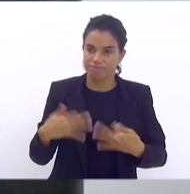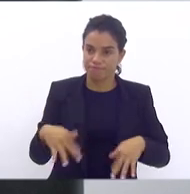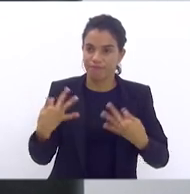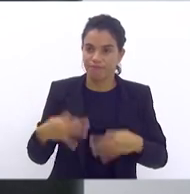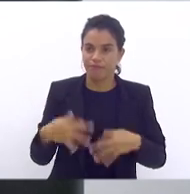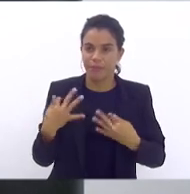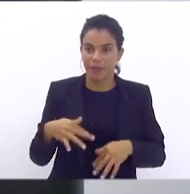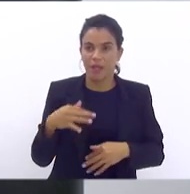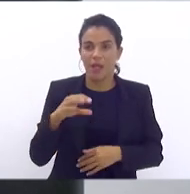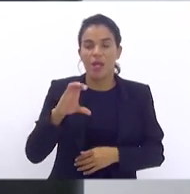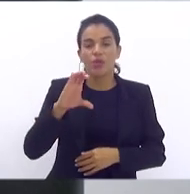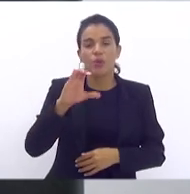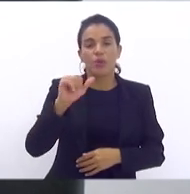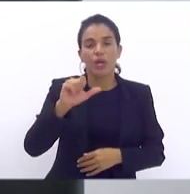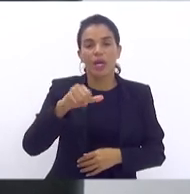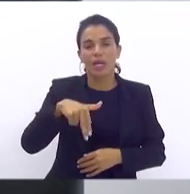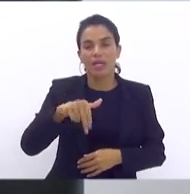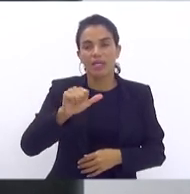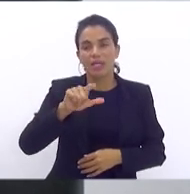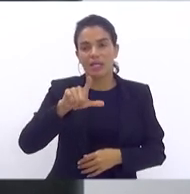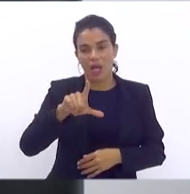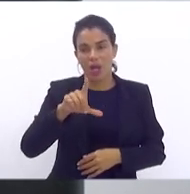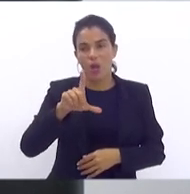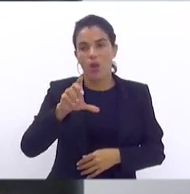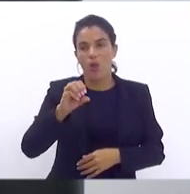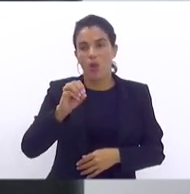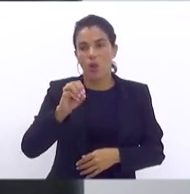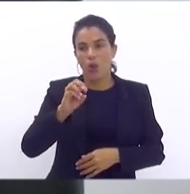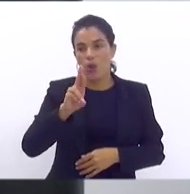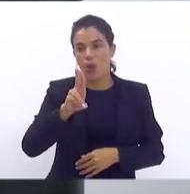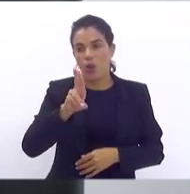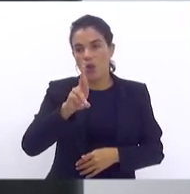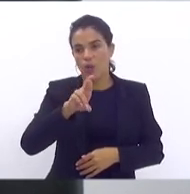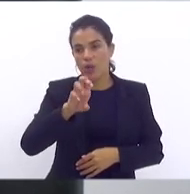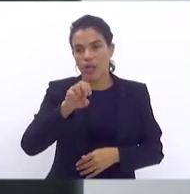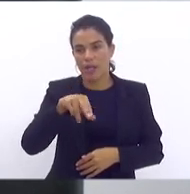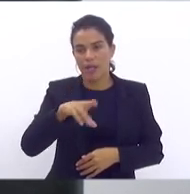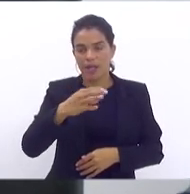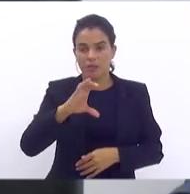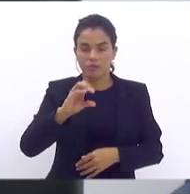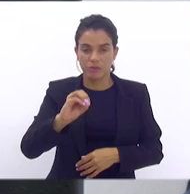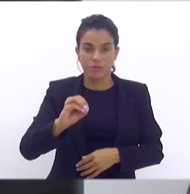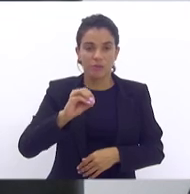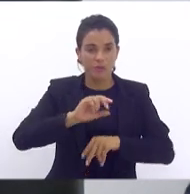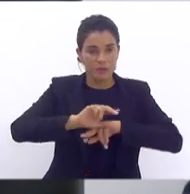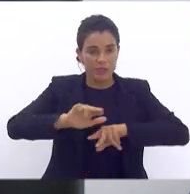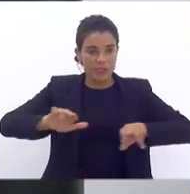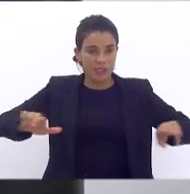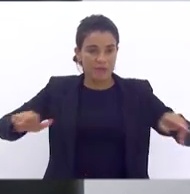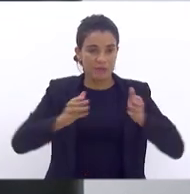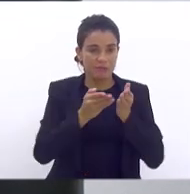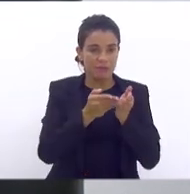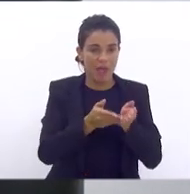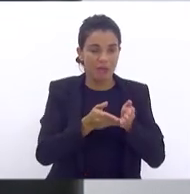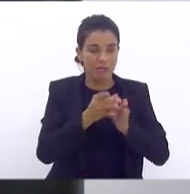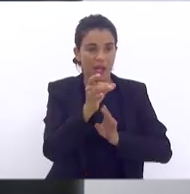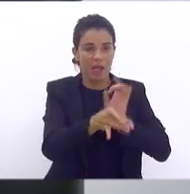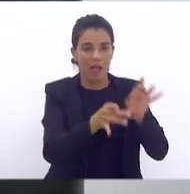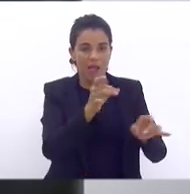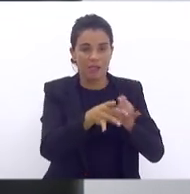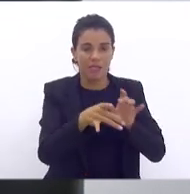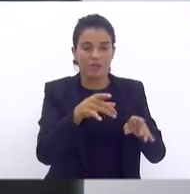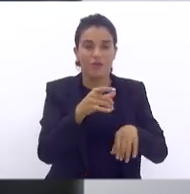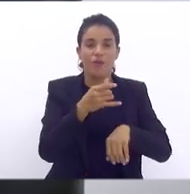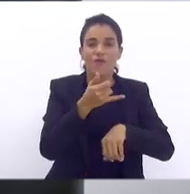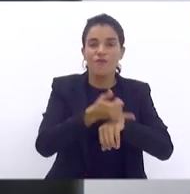no canal de São Lourenço, que como o pessoal chama, entre Niterói e São Gonçalo, dezenas de embarcações de diferentes partes estão abandonadas,